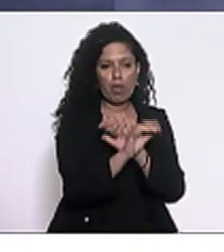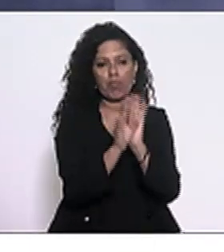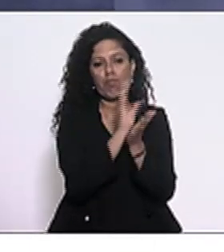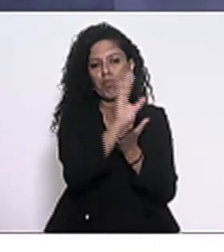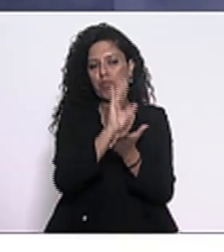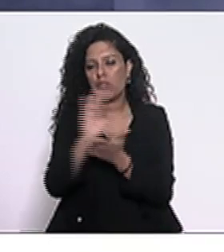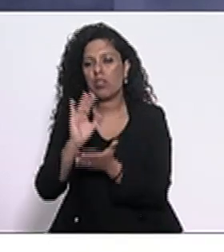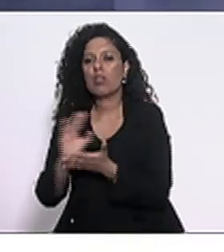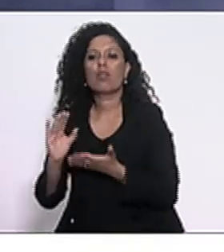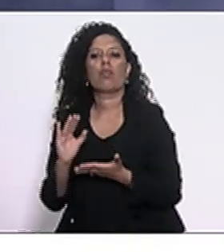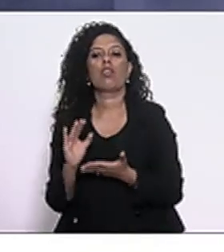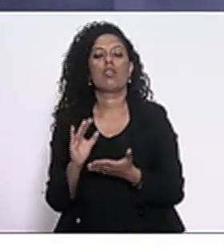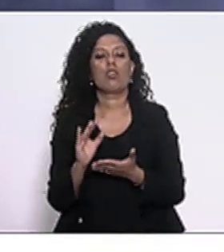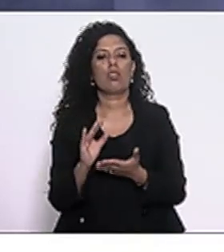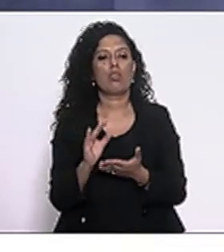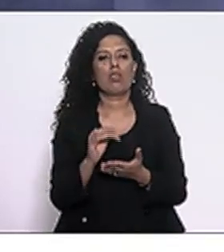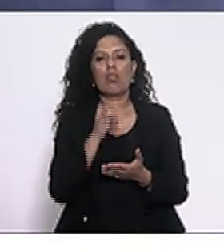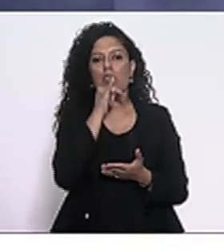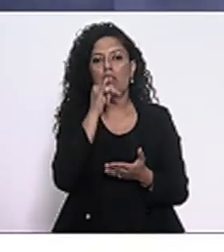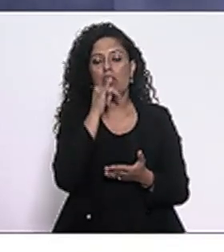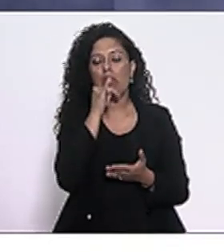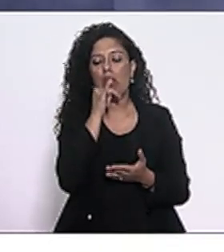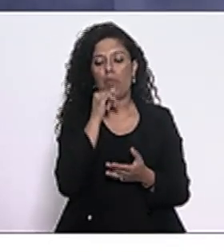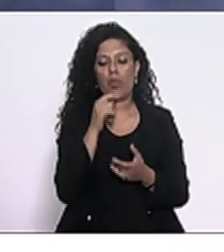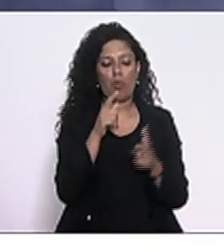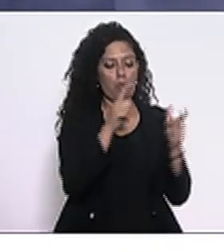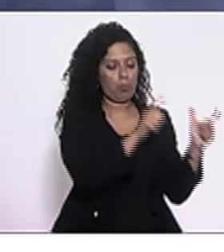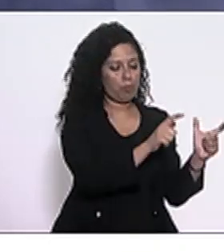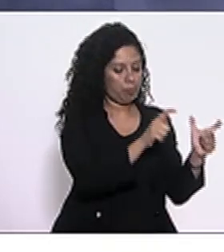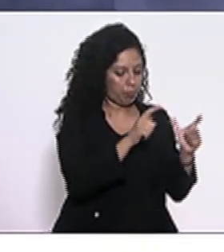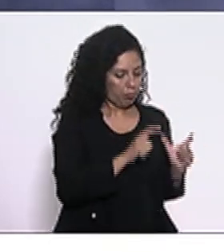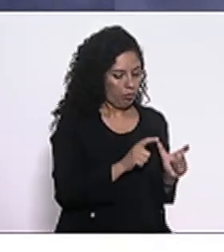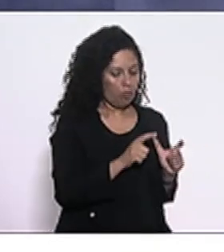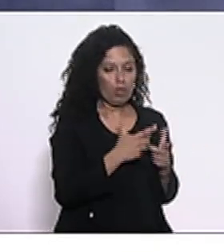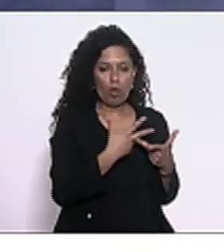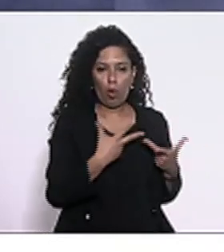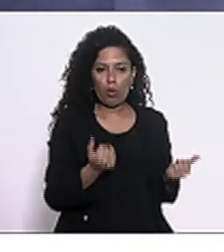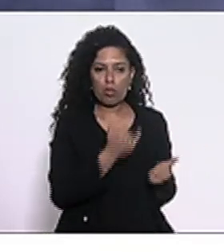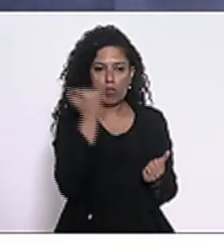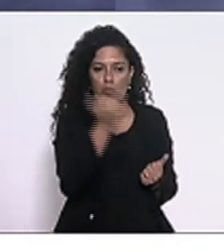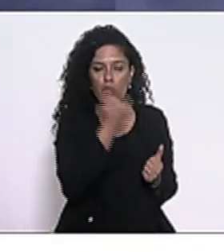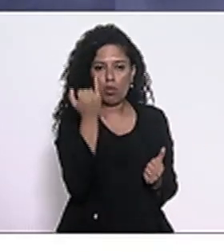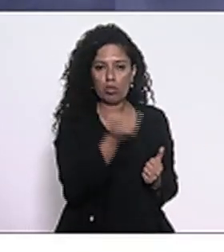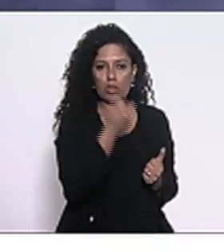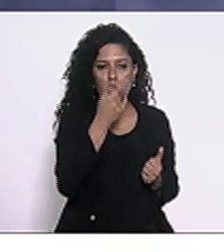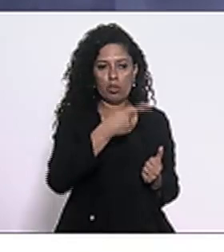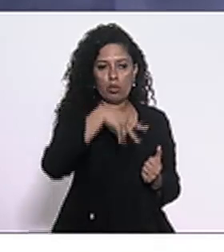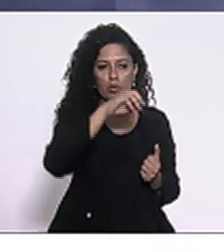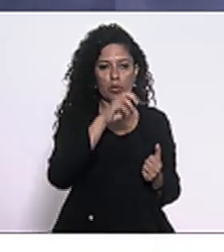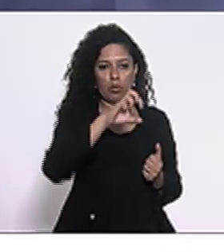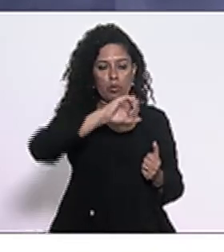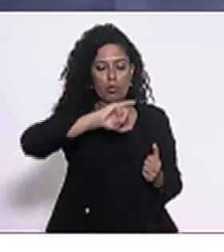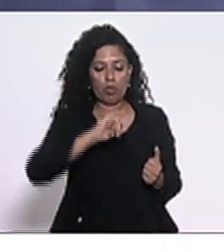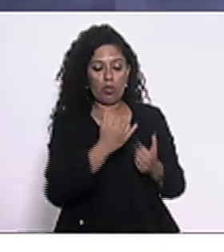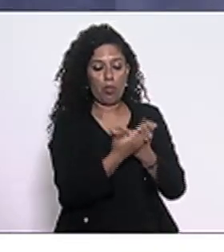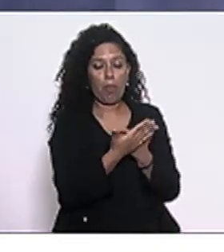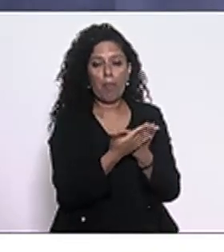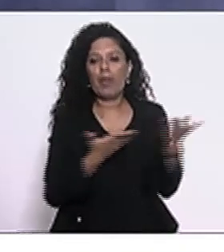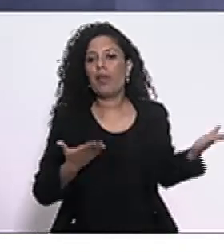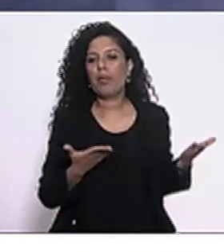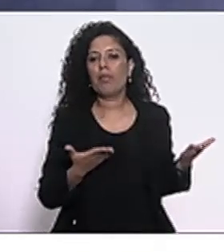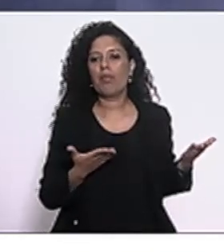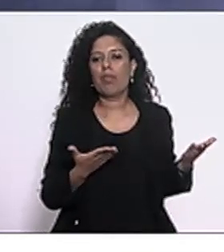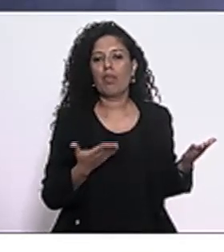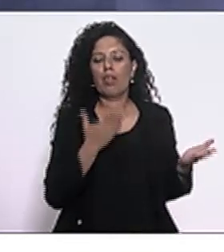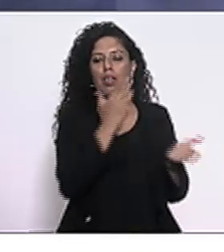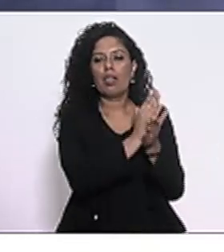de discos do sistema operacional do mainframe terem sido danificados por excesso de uso.